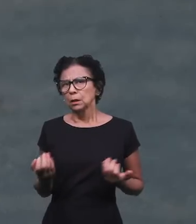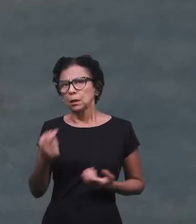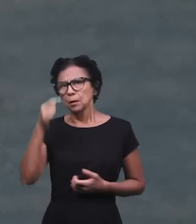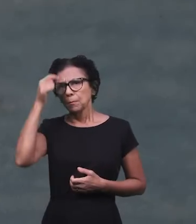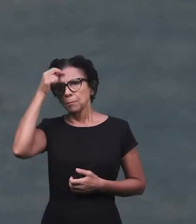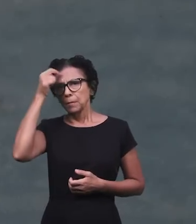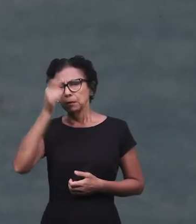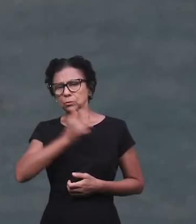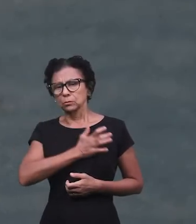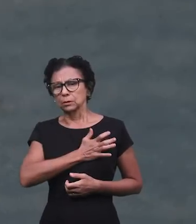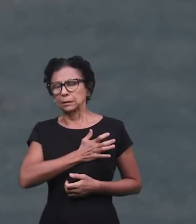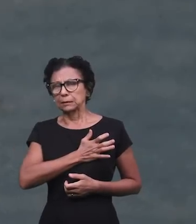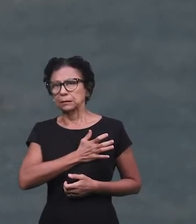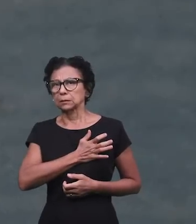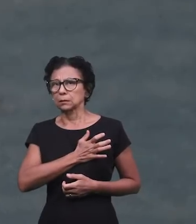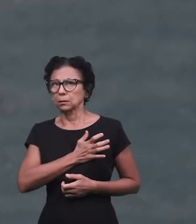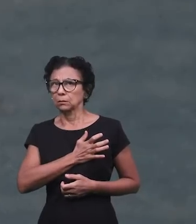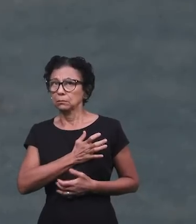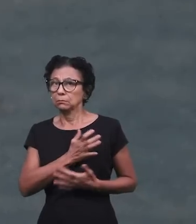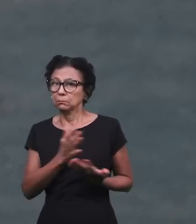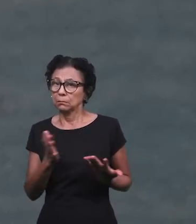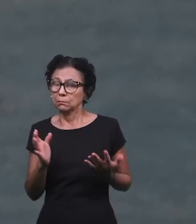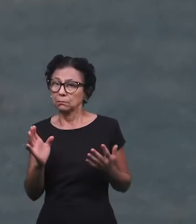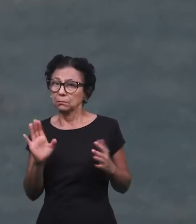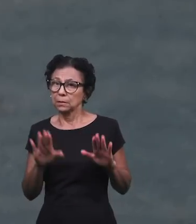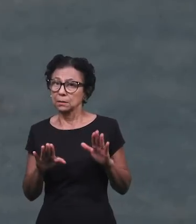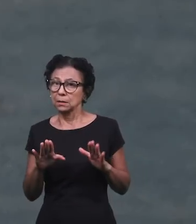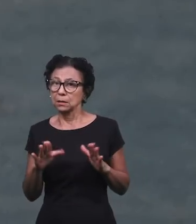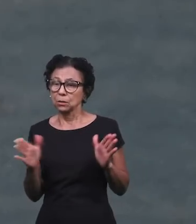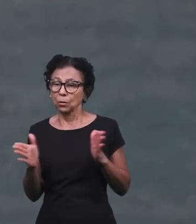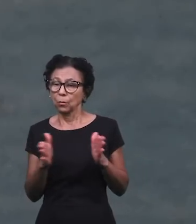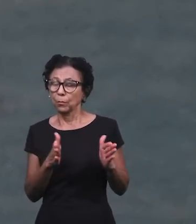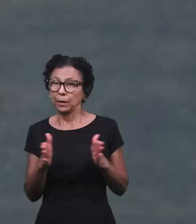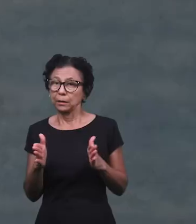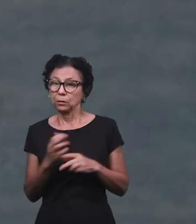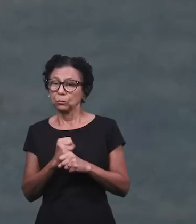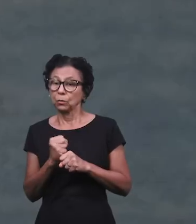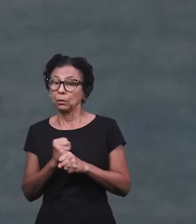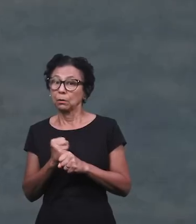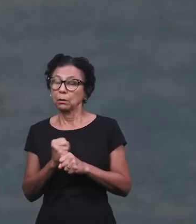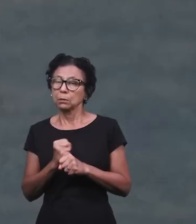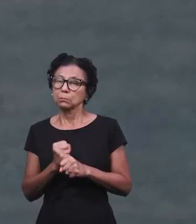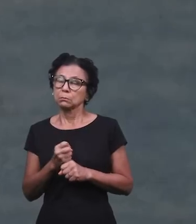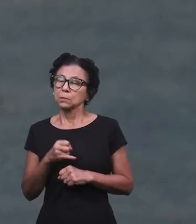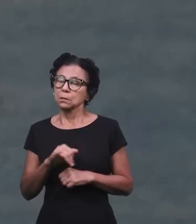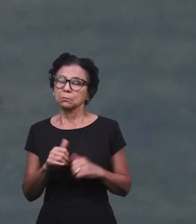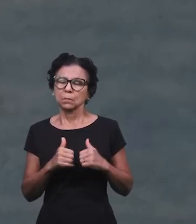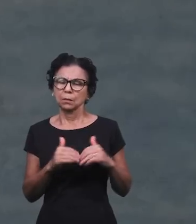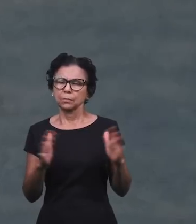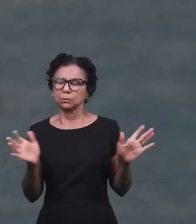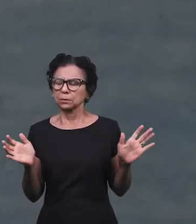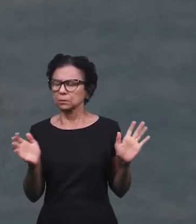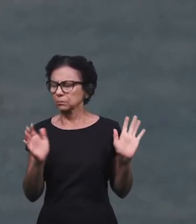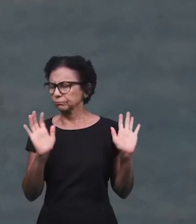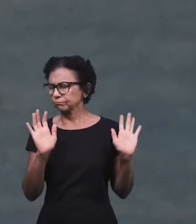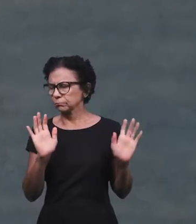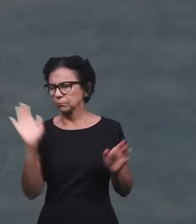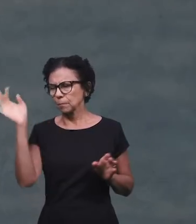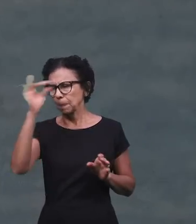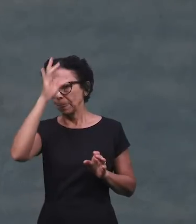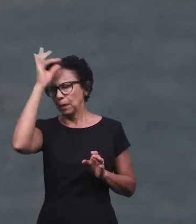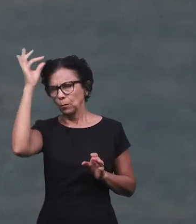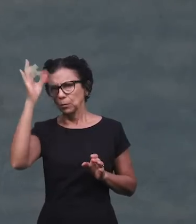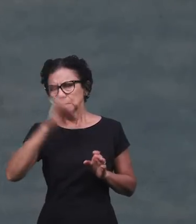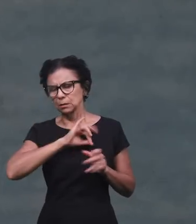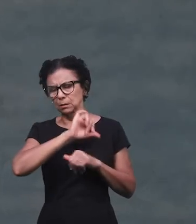do homem, ela pode durar anos, a não ser que a gente realmente abra o coração e deixe o Espírito Santo ocupar esse espaço que